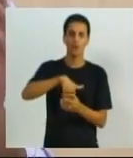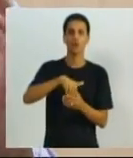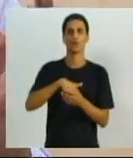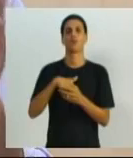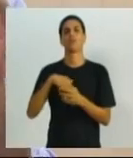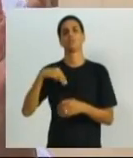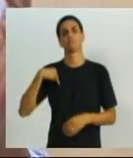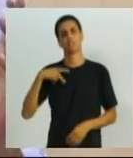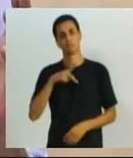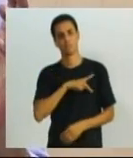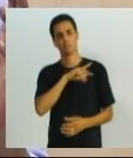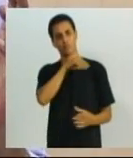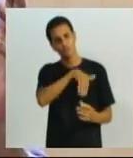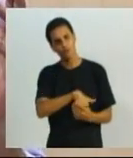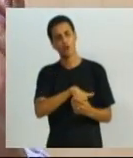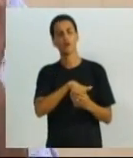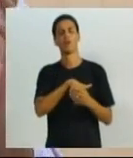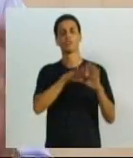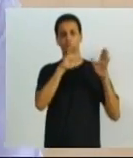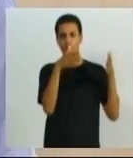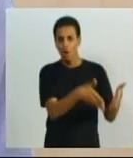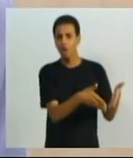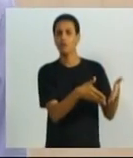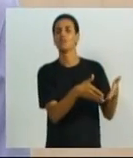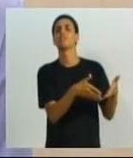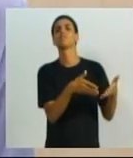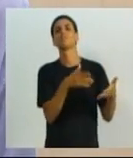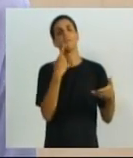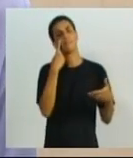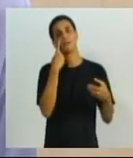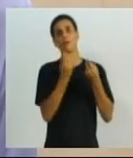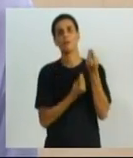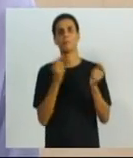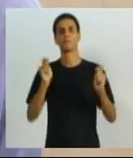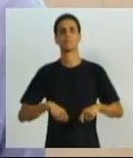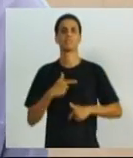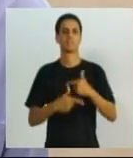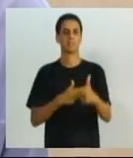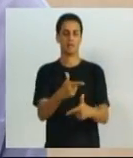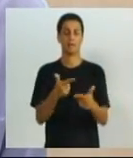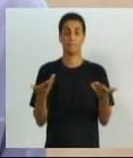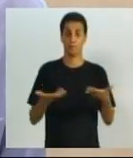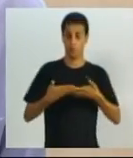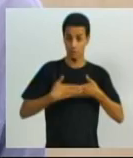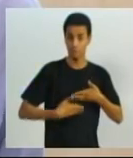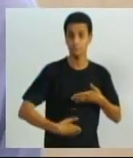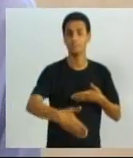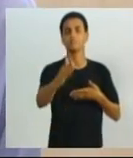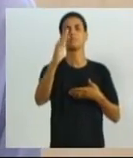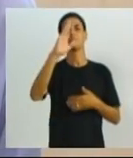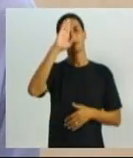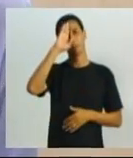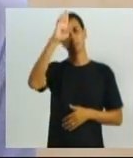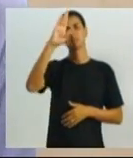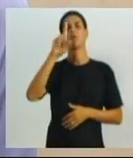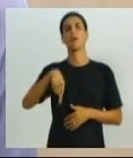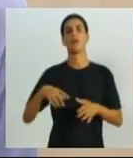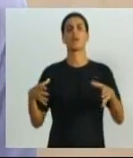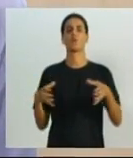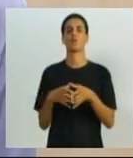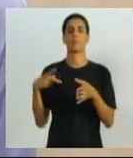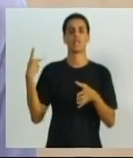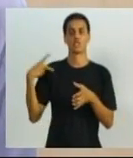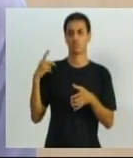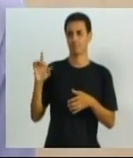que a gente consegue trabalhar isto, né, com isso. E, de agora em diante, a bola está com os partidos